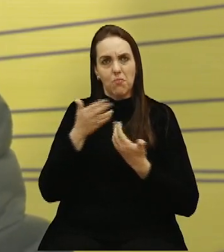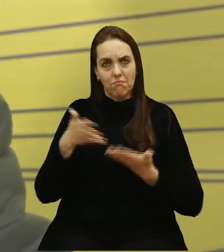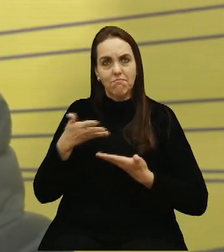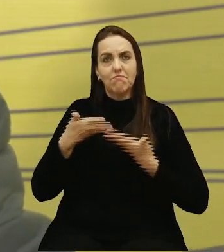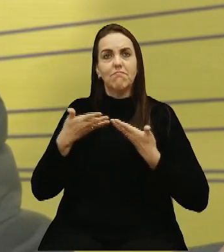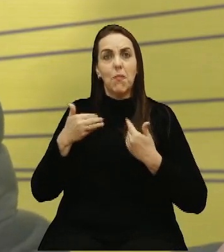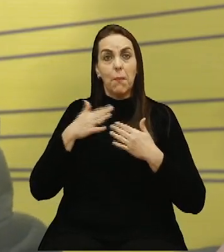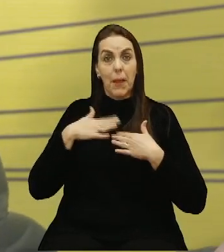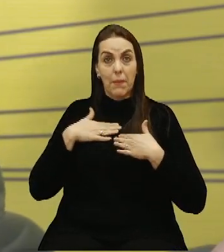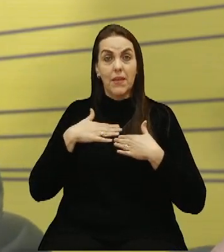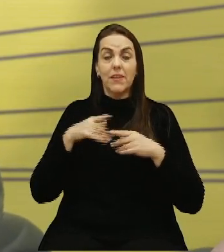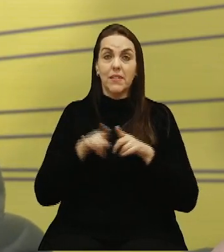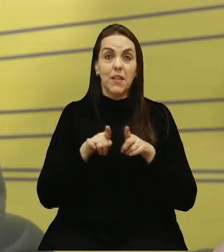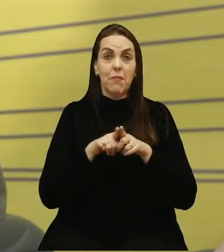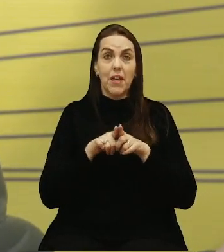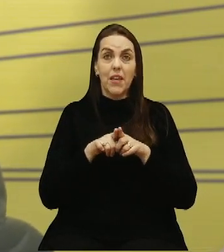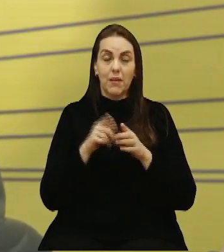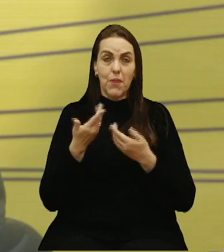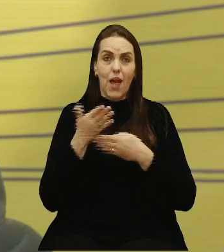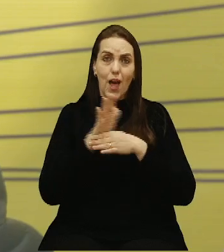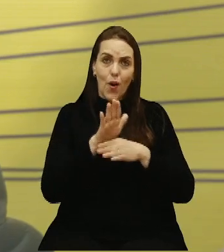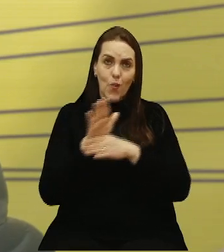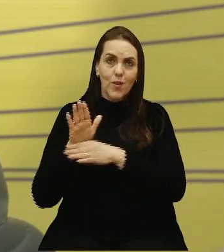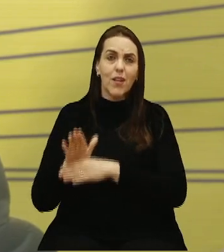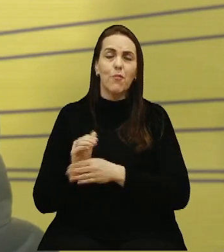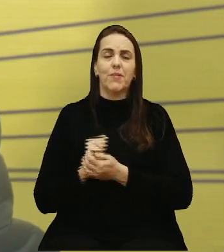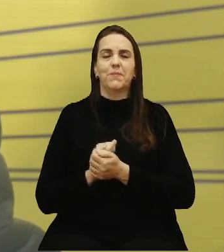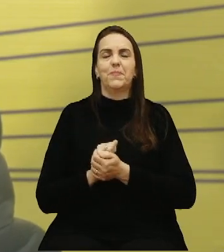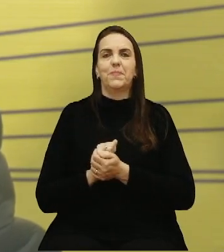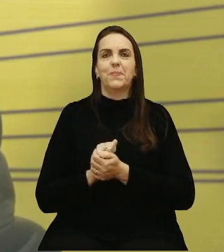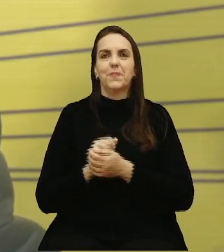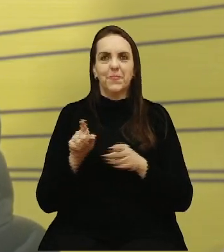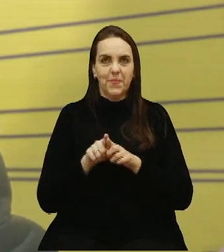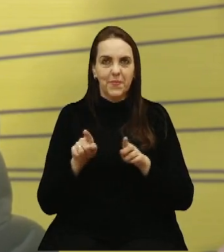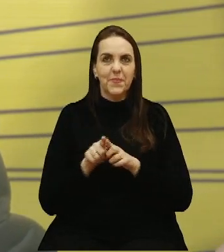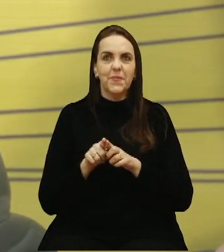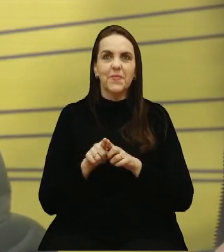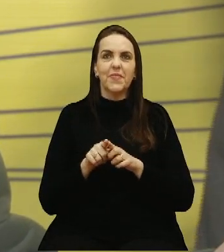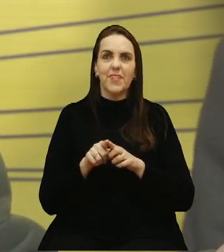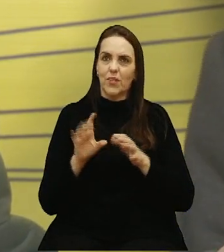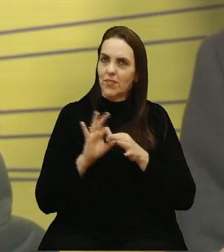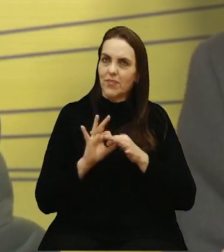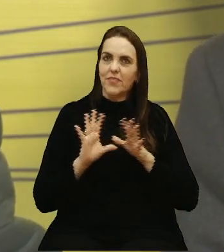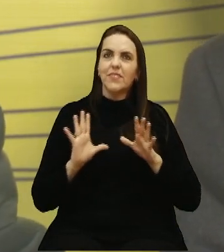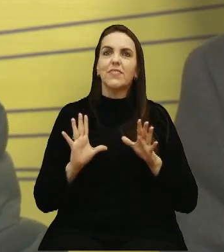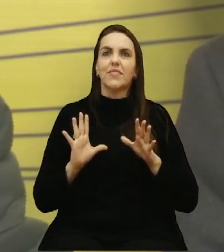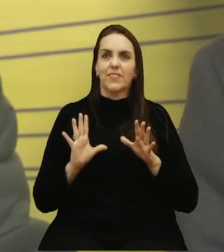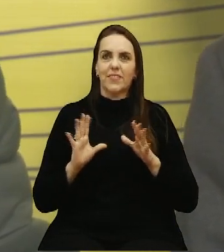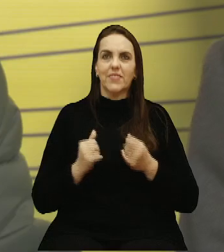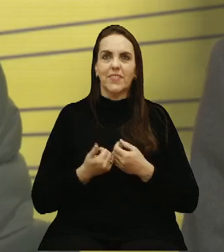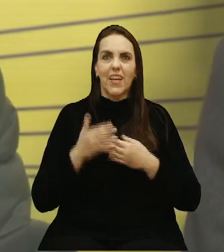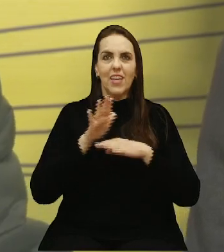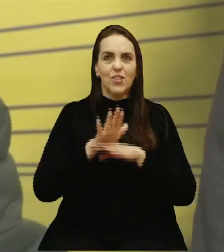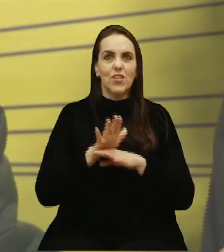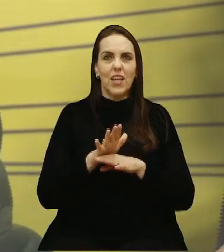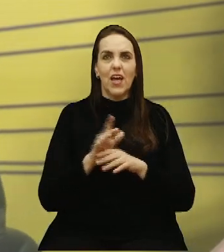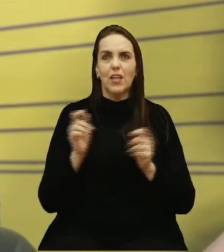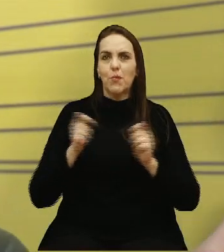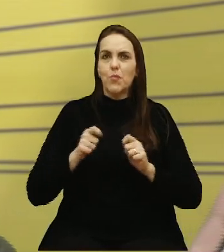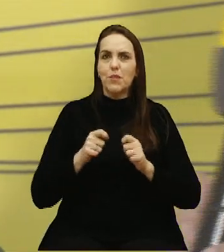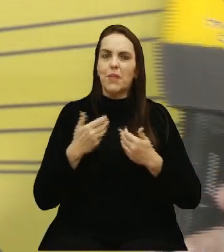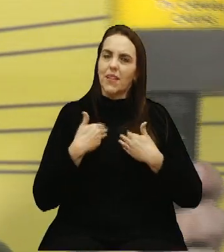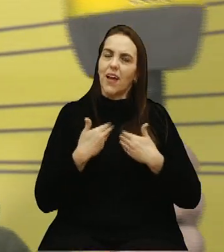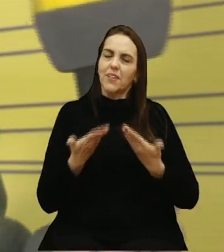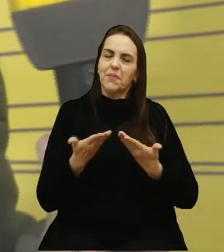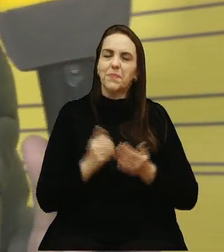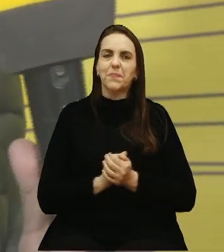mim também, para colaborar, né? E eu vou estar aí também disposto, né, a colaborar naquilo que eu puder, né?